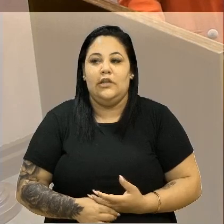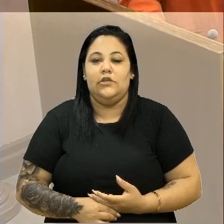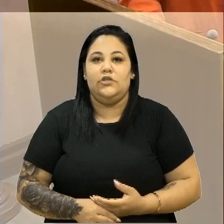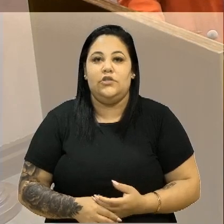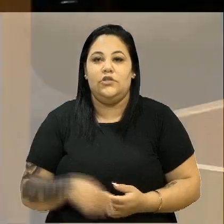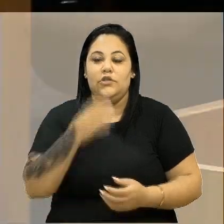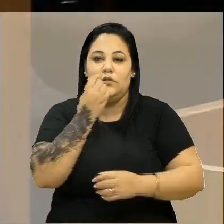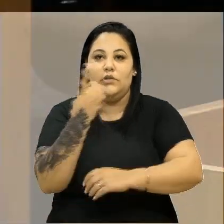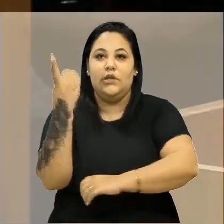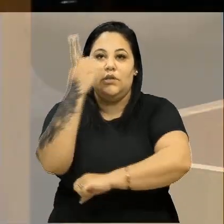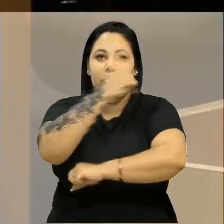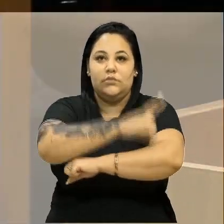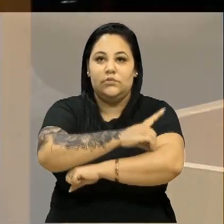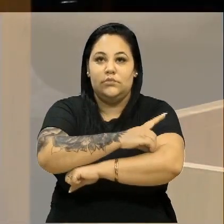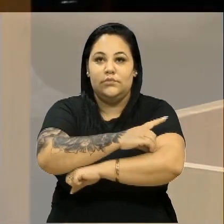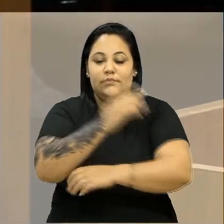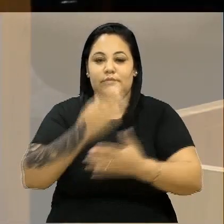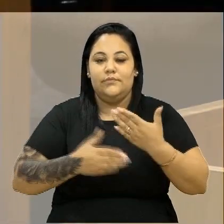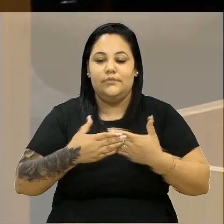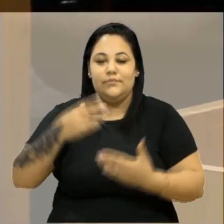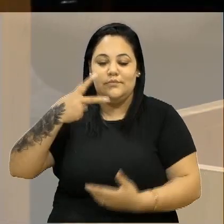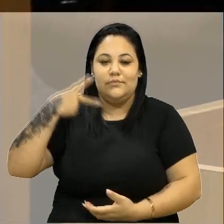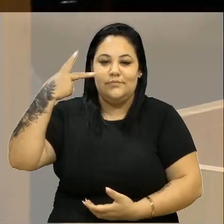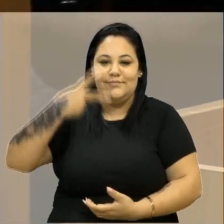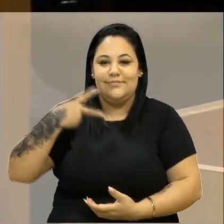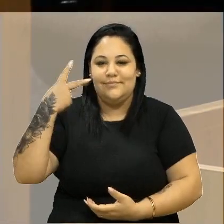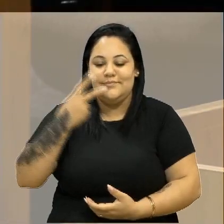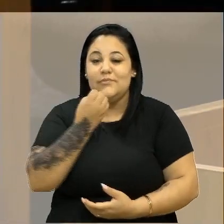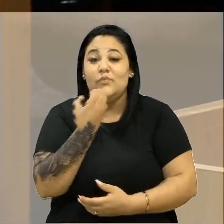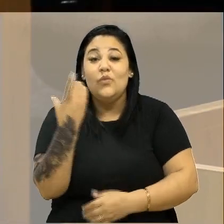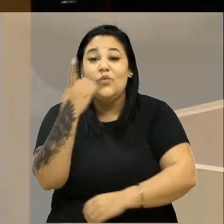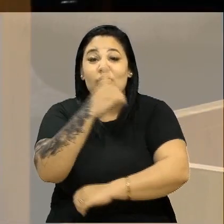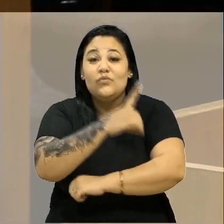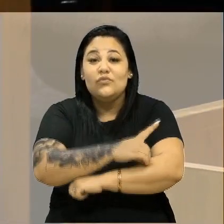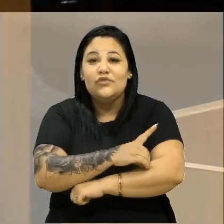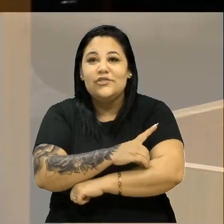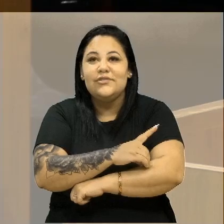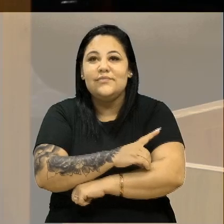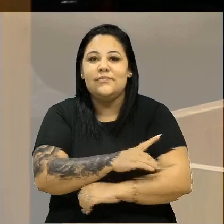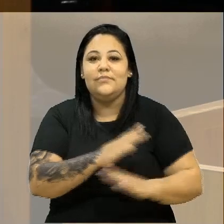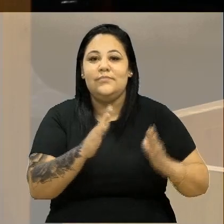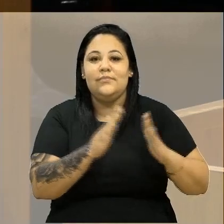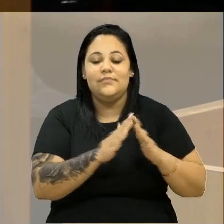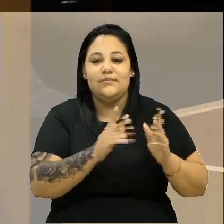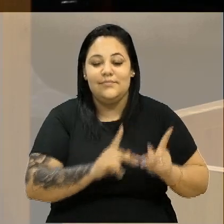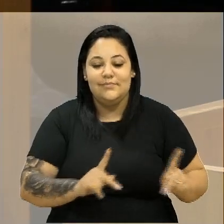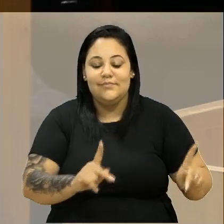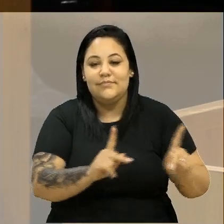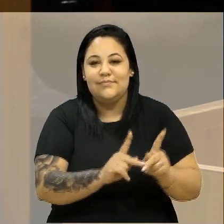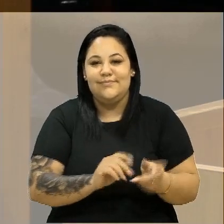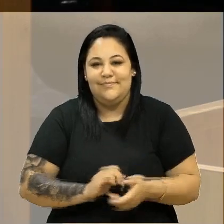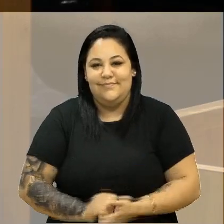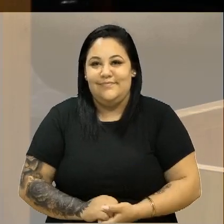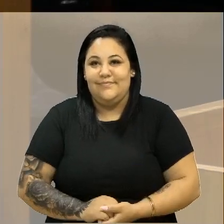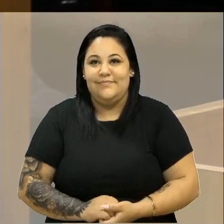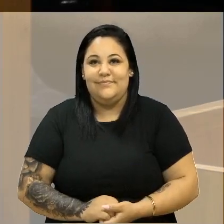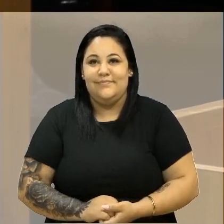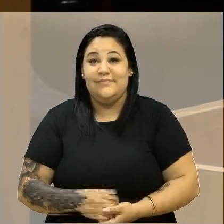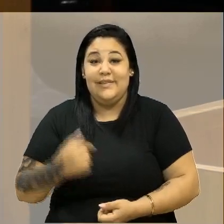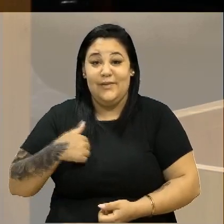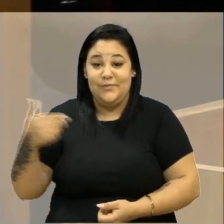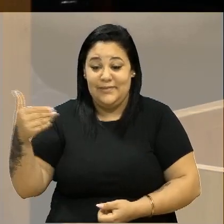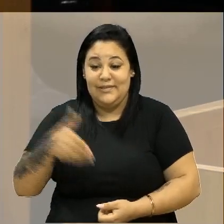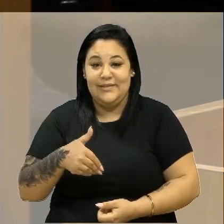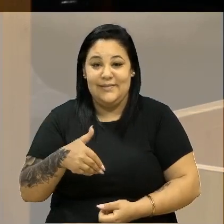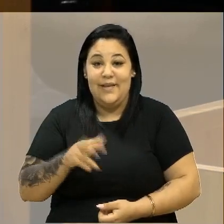Bom dia, senhores vereadores. Bom dia, Casa do Povo. Eu estou vindo representando